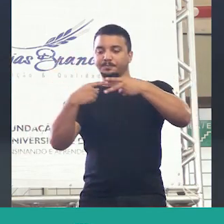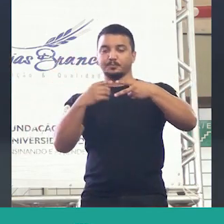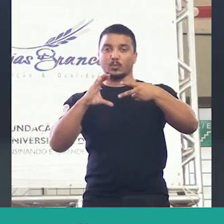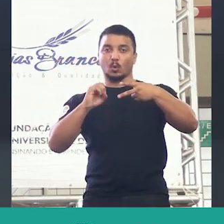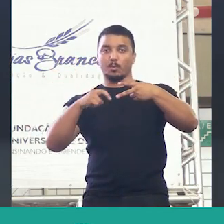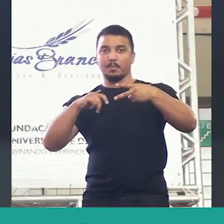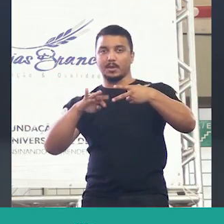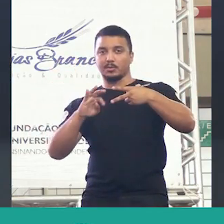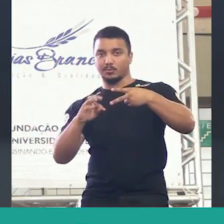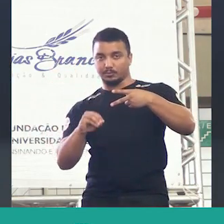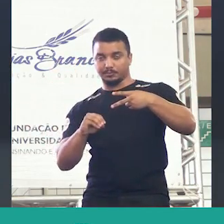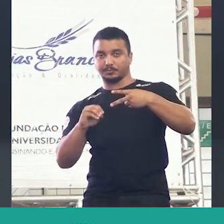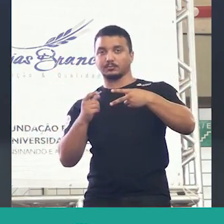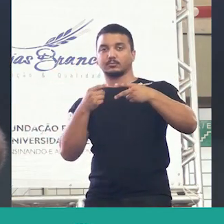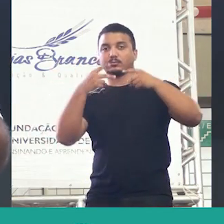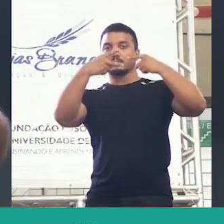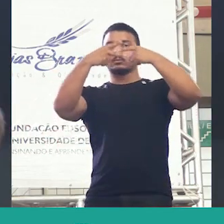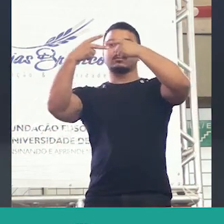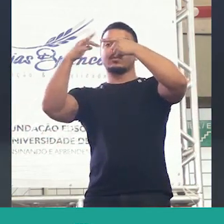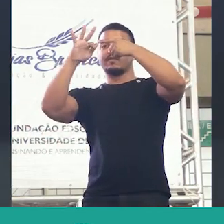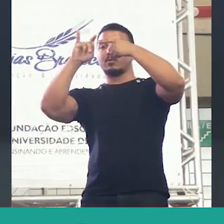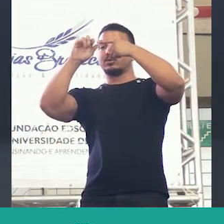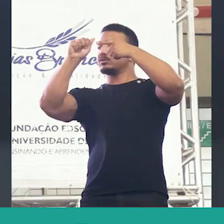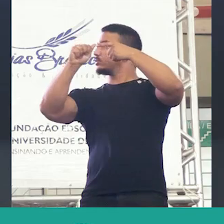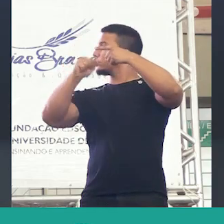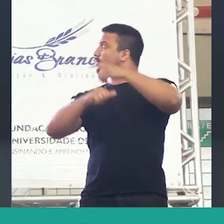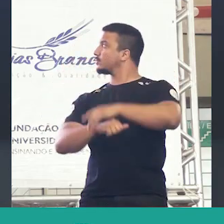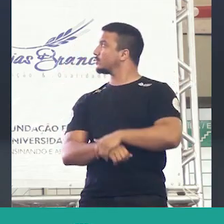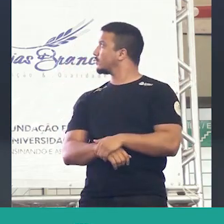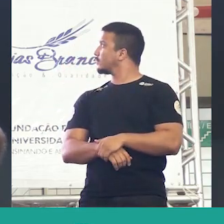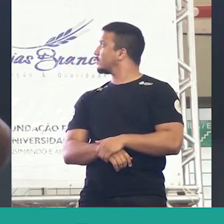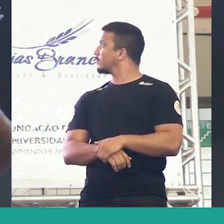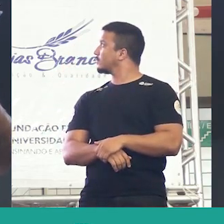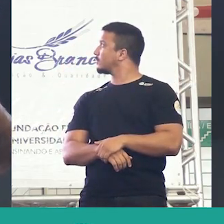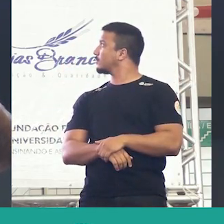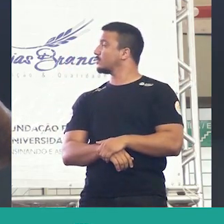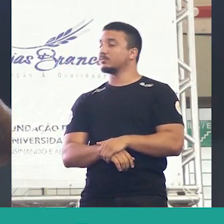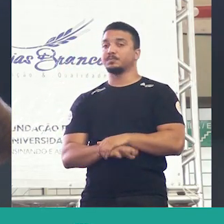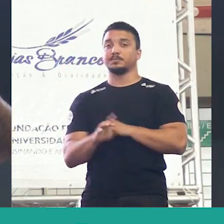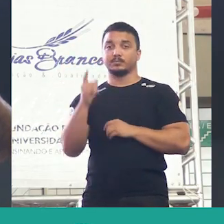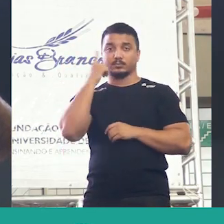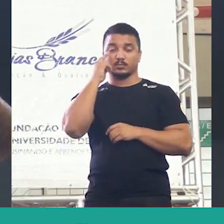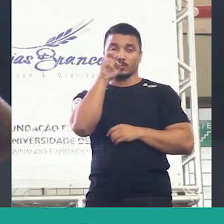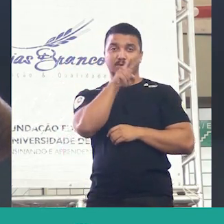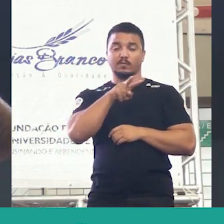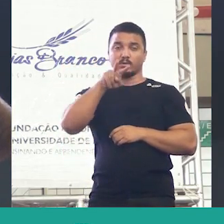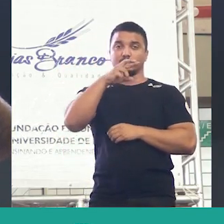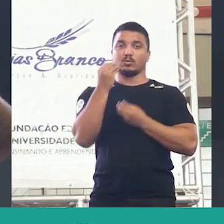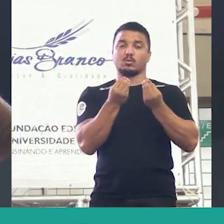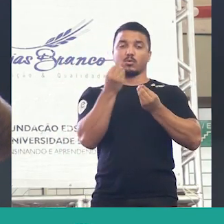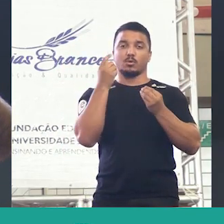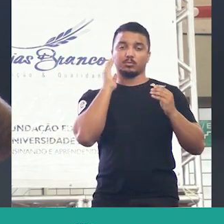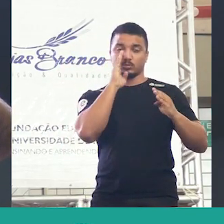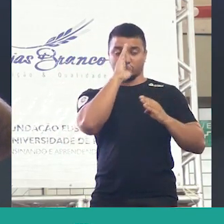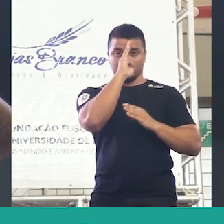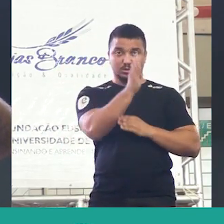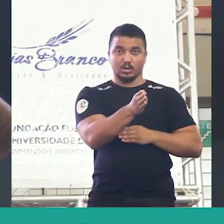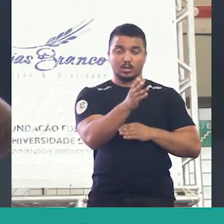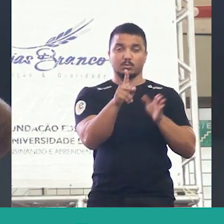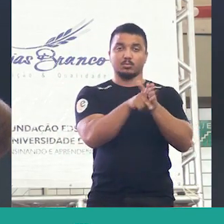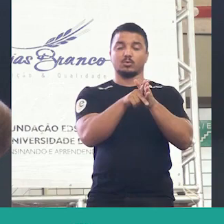do comprimento de onda. Então vamos lá. Resolvendo a questão. A observação direta do